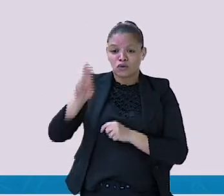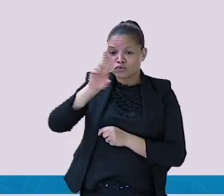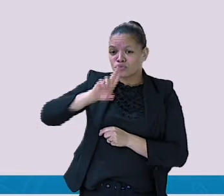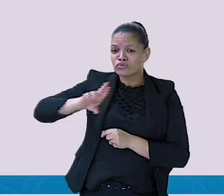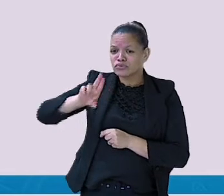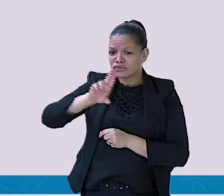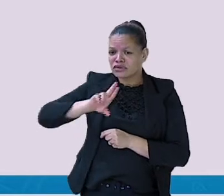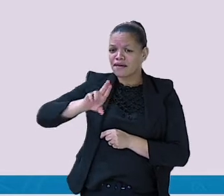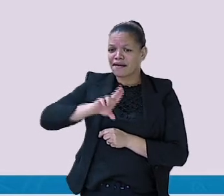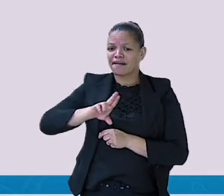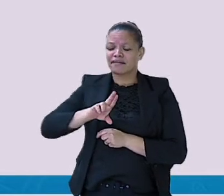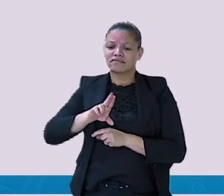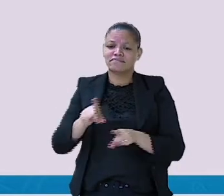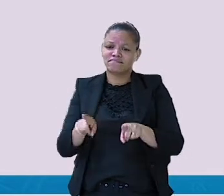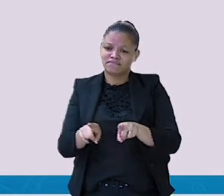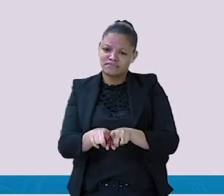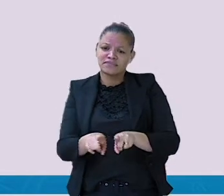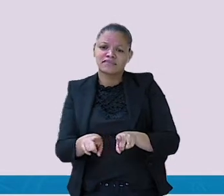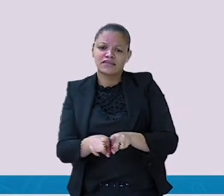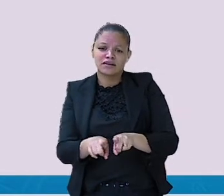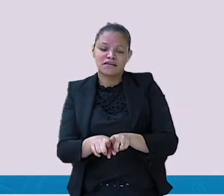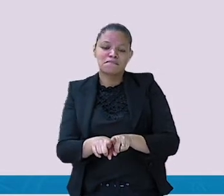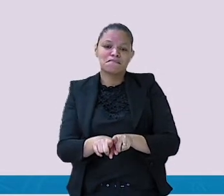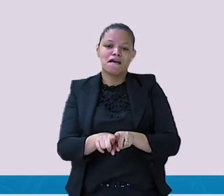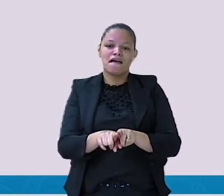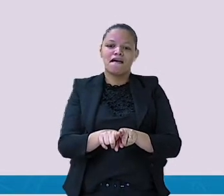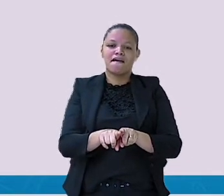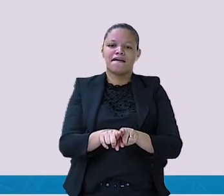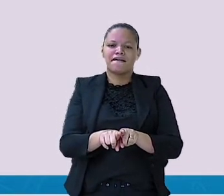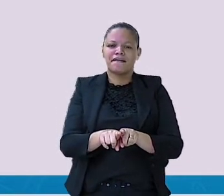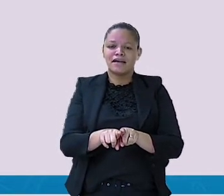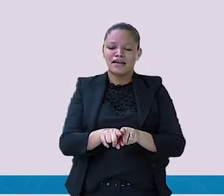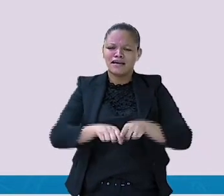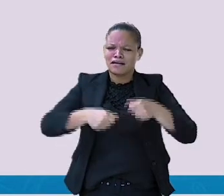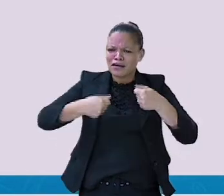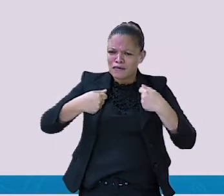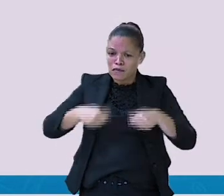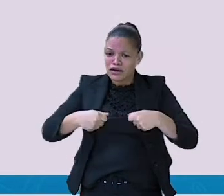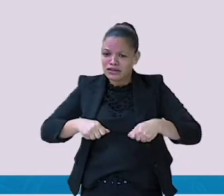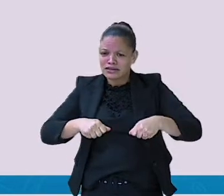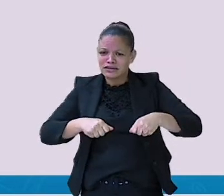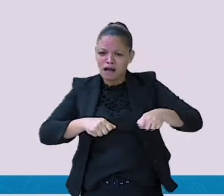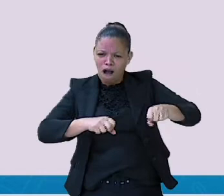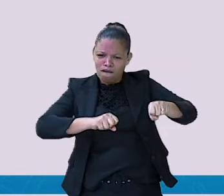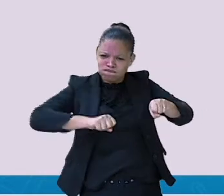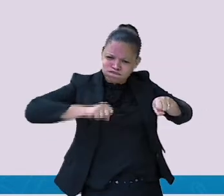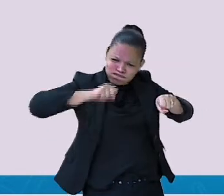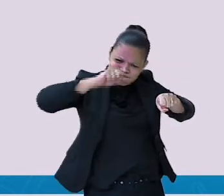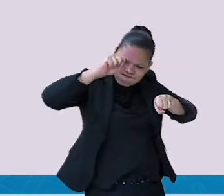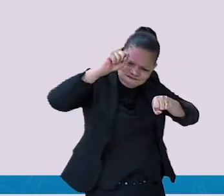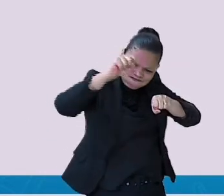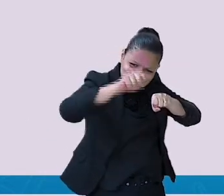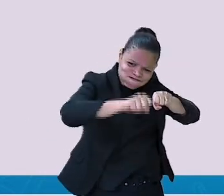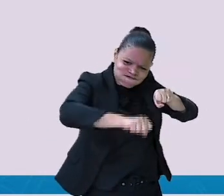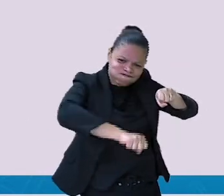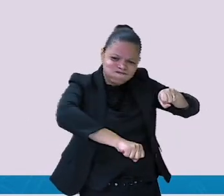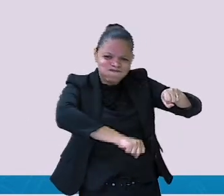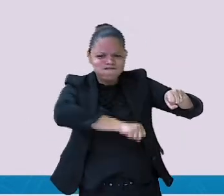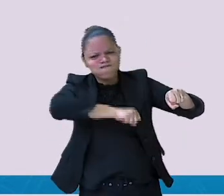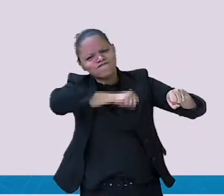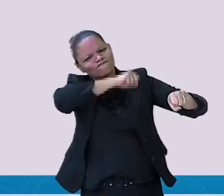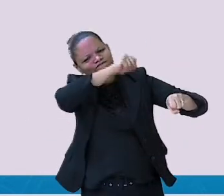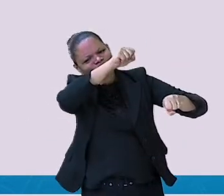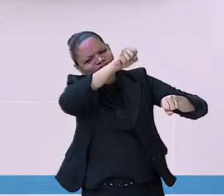feita na hora, você percebe que é um maquinário que tem que fazer uma certa força para que aquela cana, que é um produto, né? Um produto